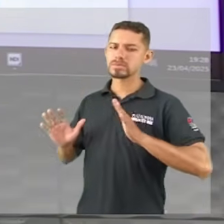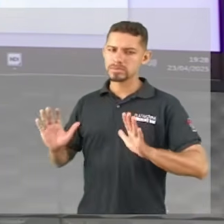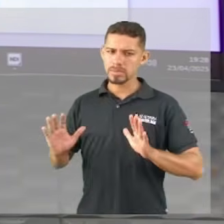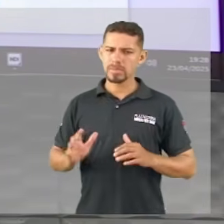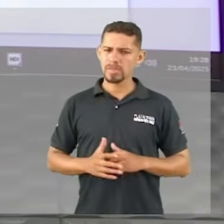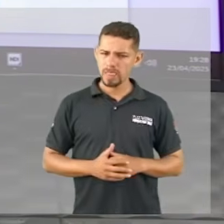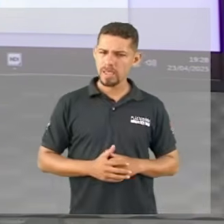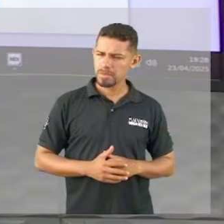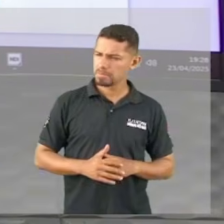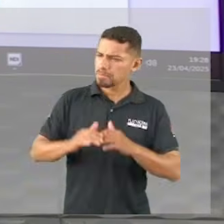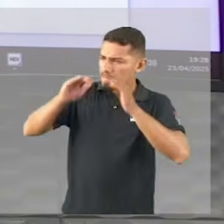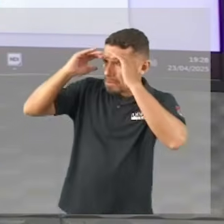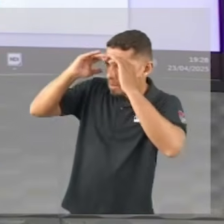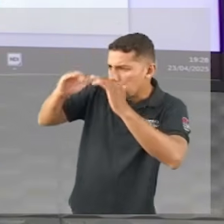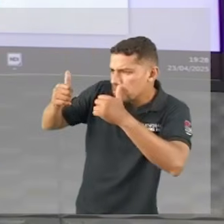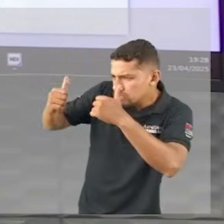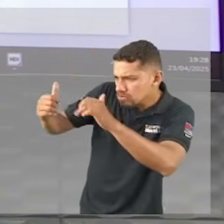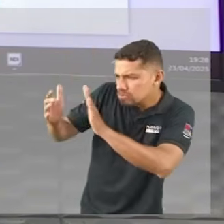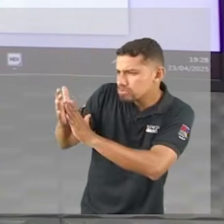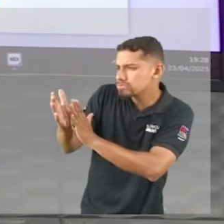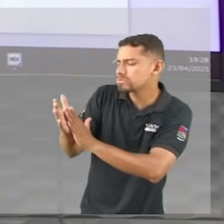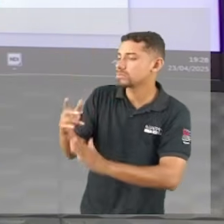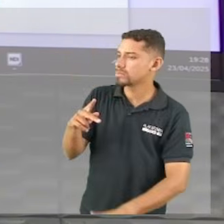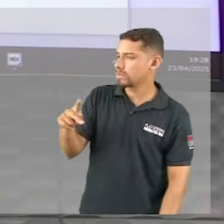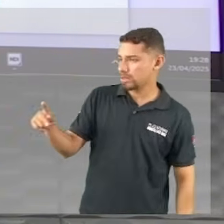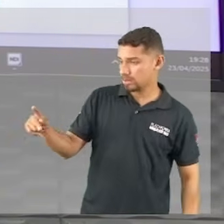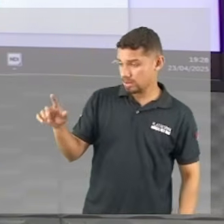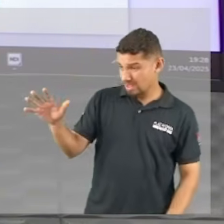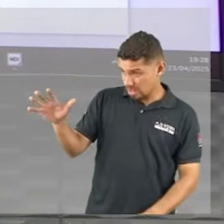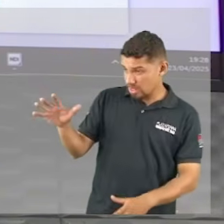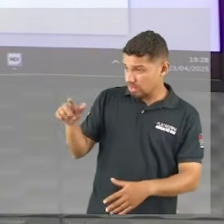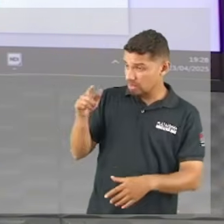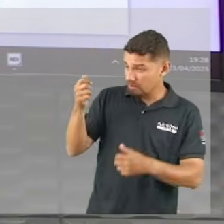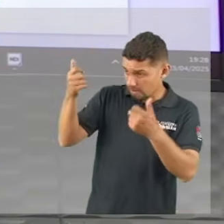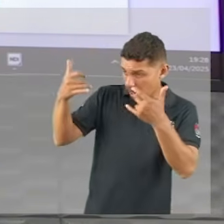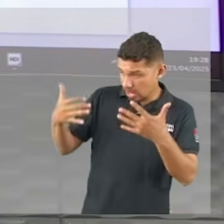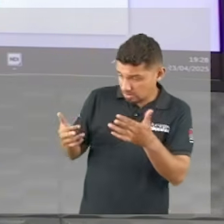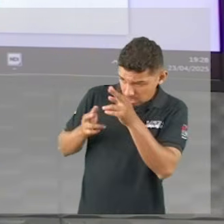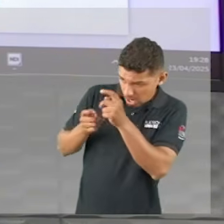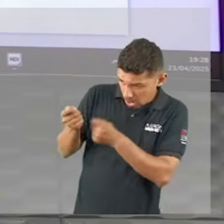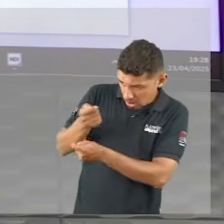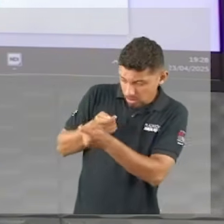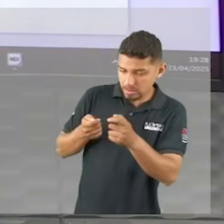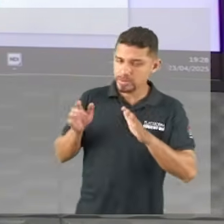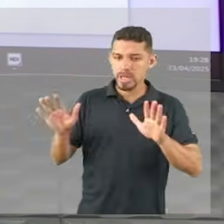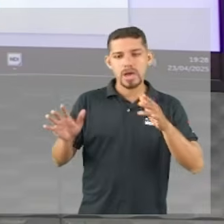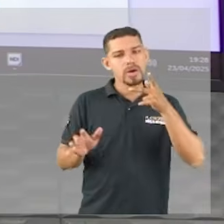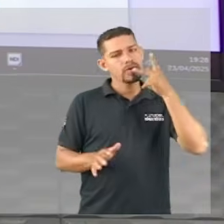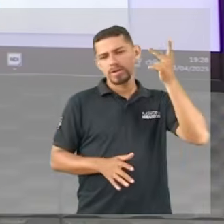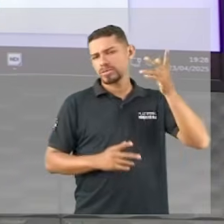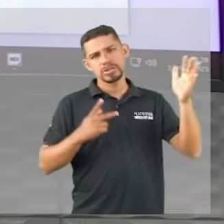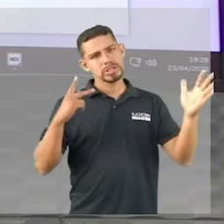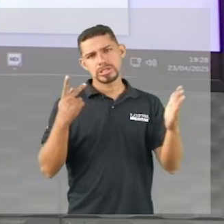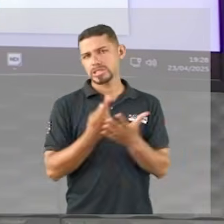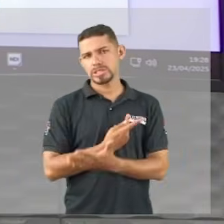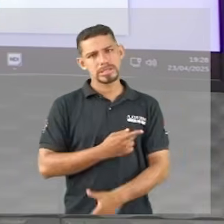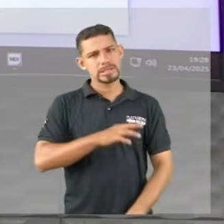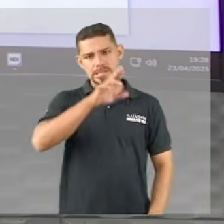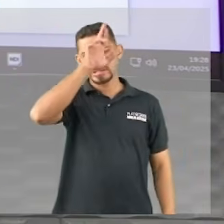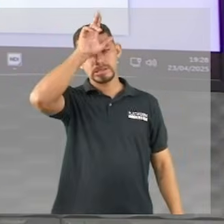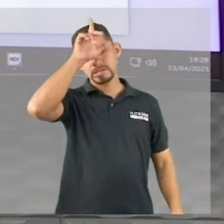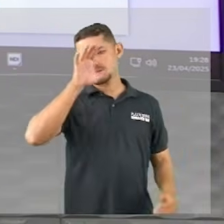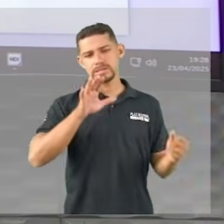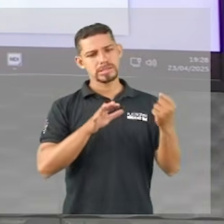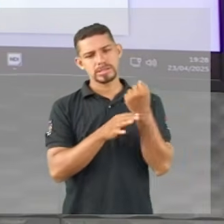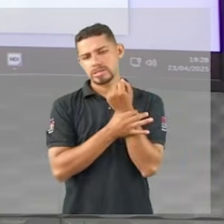respeito, senhor presidente, o que você chama de recuperação econômica, eu chamo de falha em proteger os trabalhadores. As famílias não